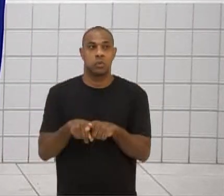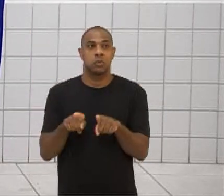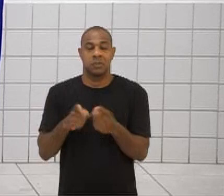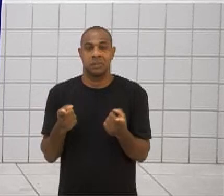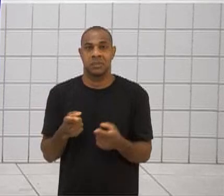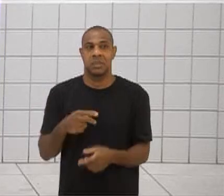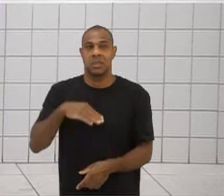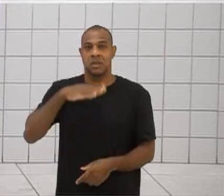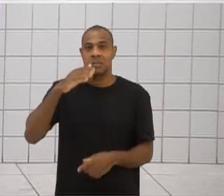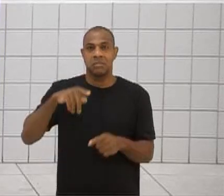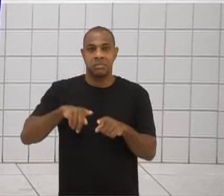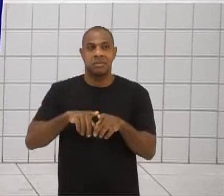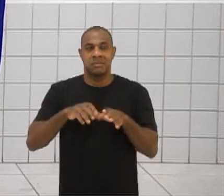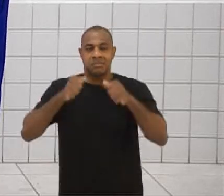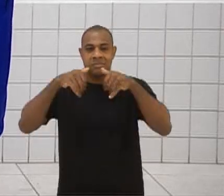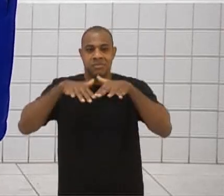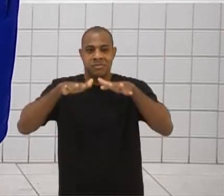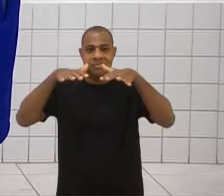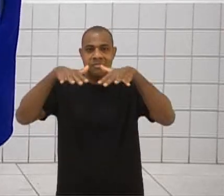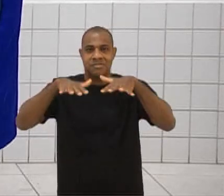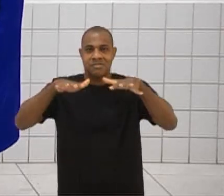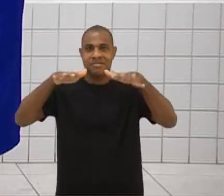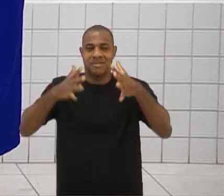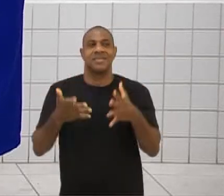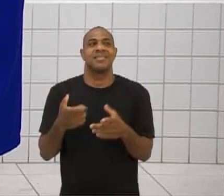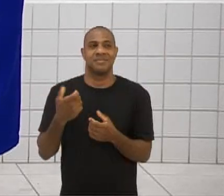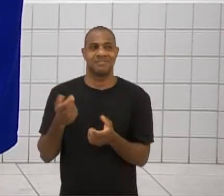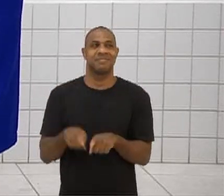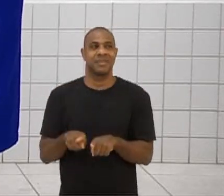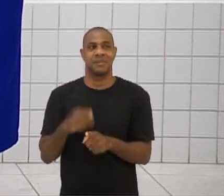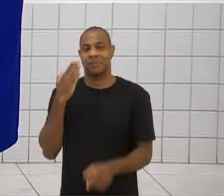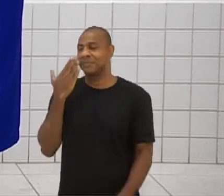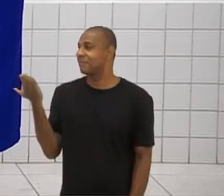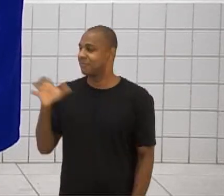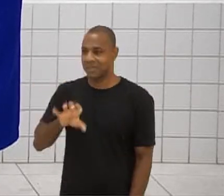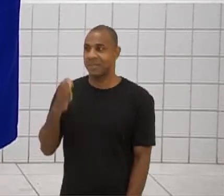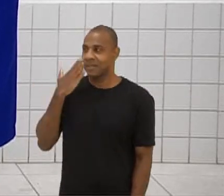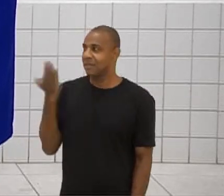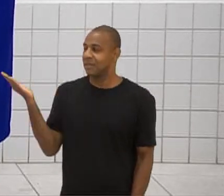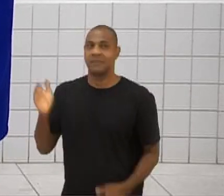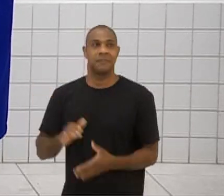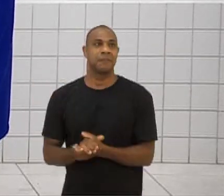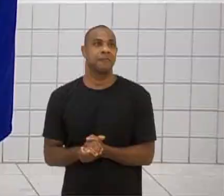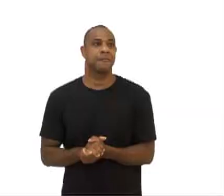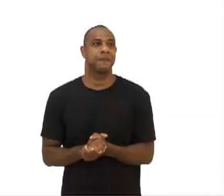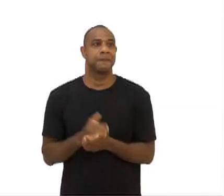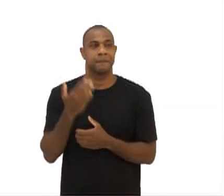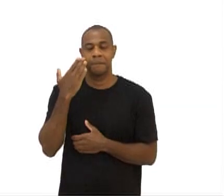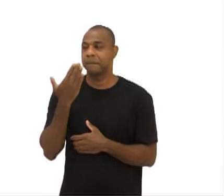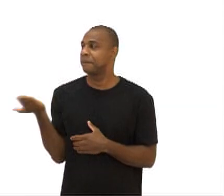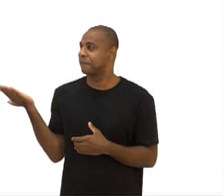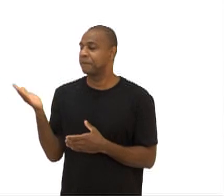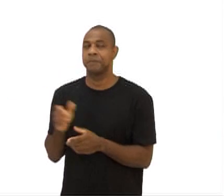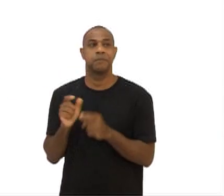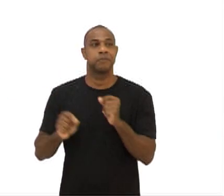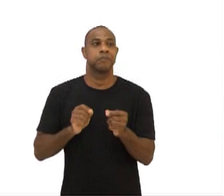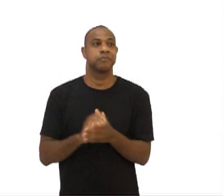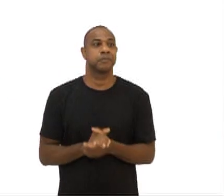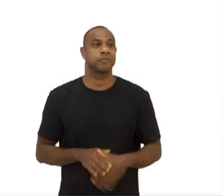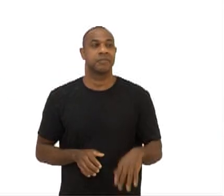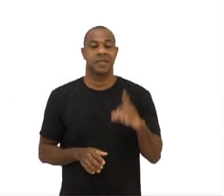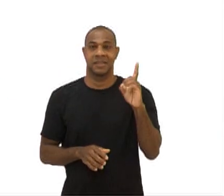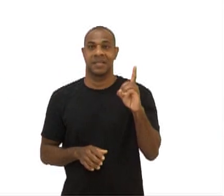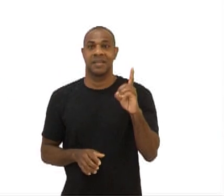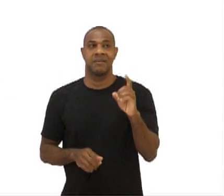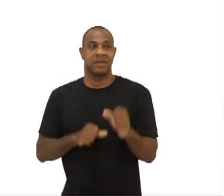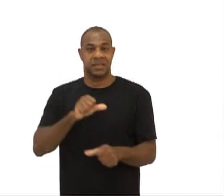A onda sonora é medida em seno e cosseno, tá bom? E o último parâmetro é o D. O parâmetro D, então, ele